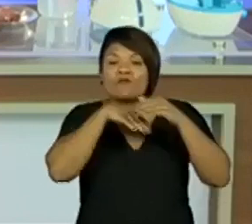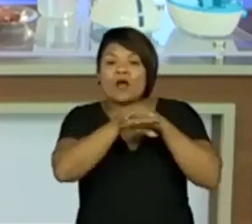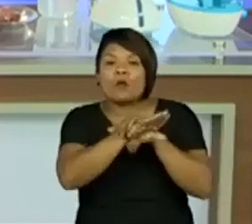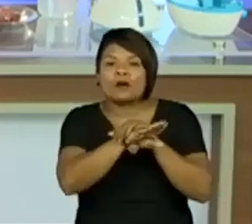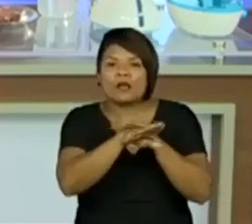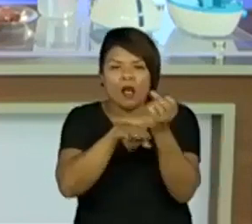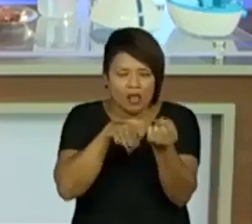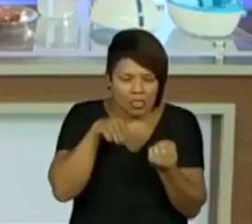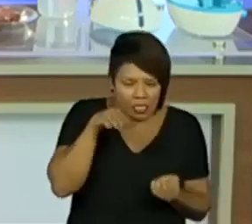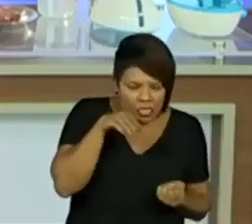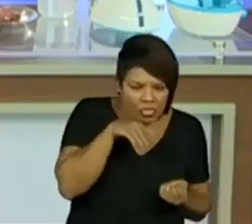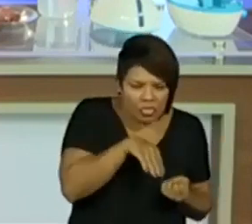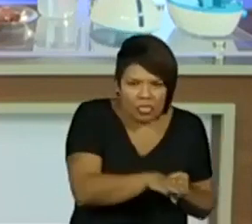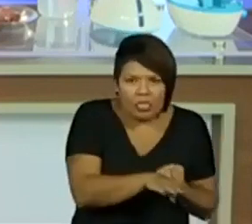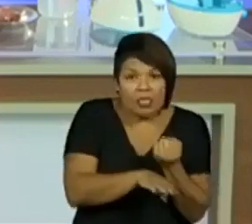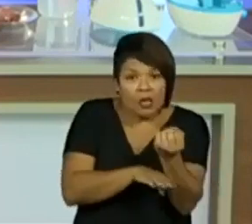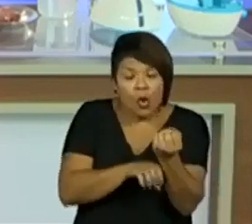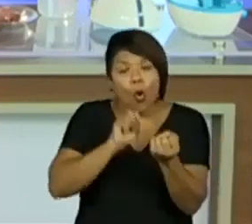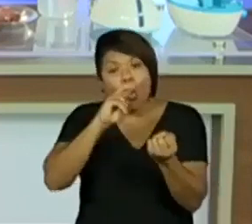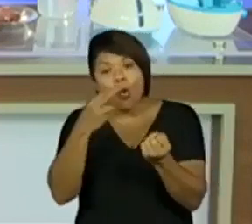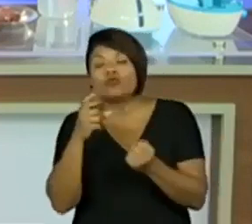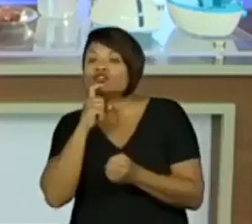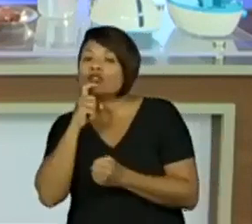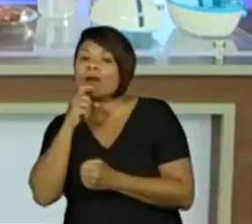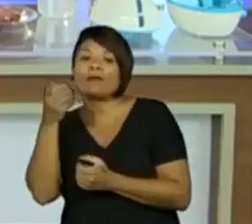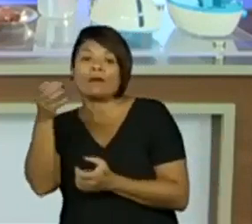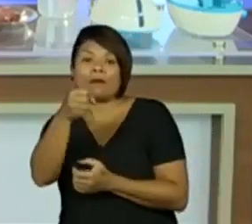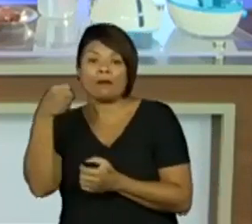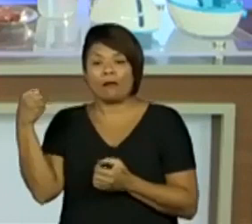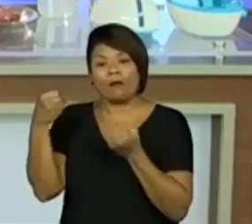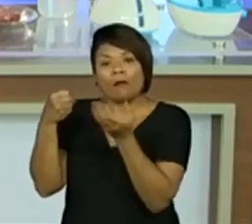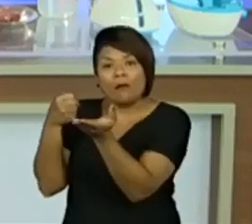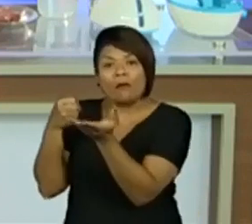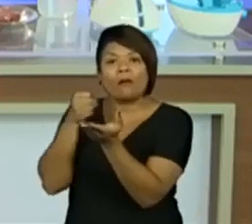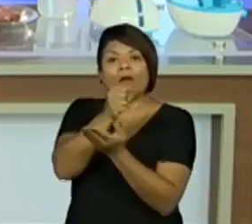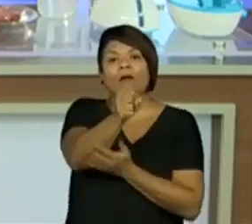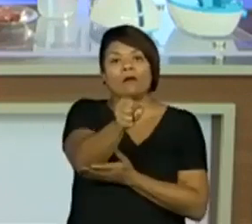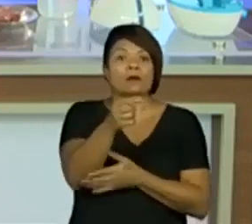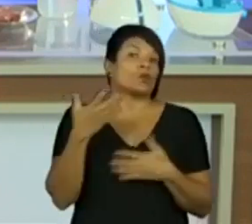alimentos, eles sofrem também transformações.